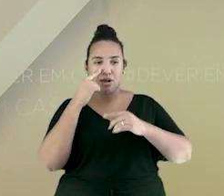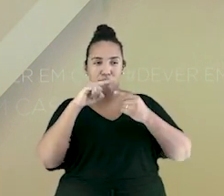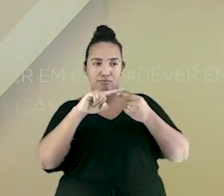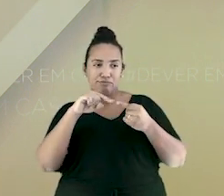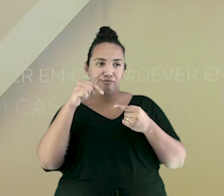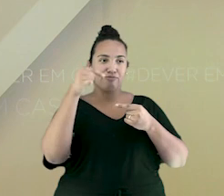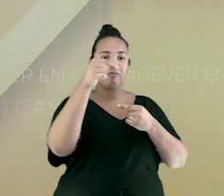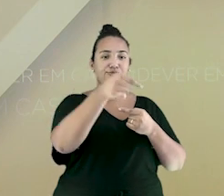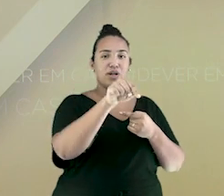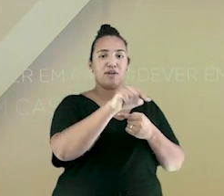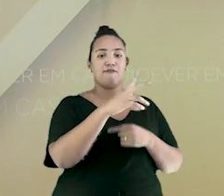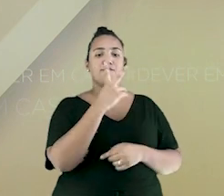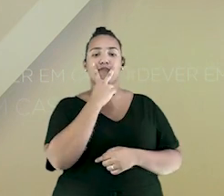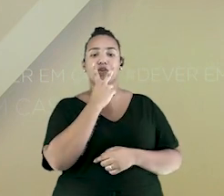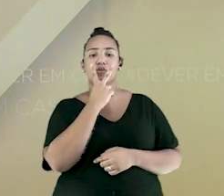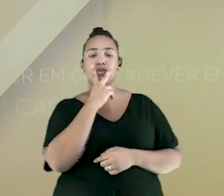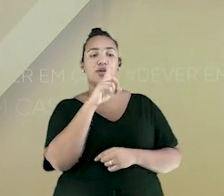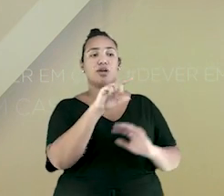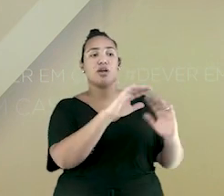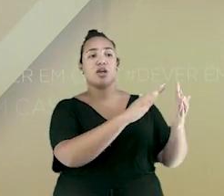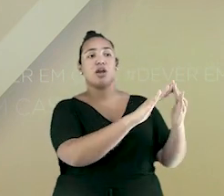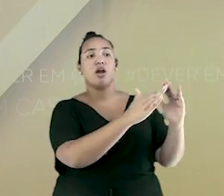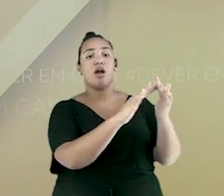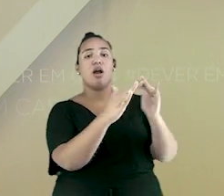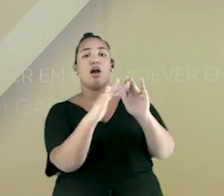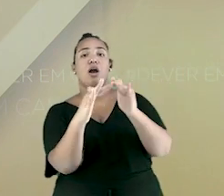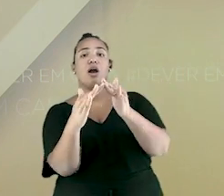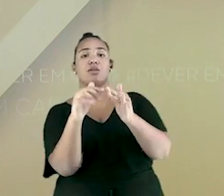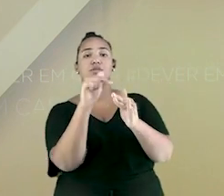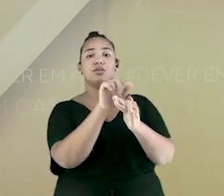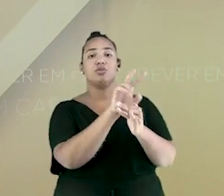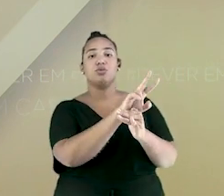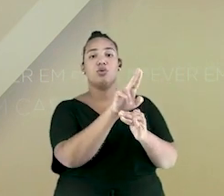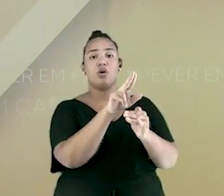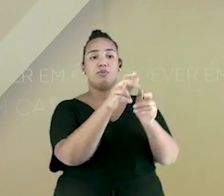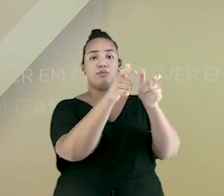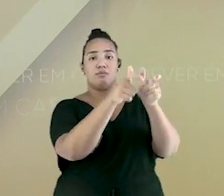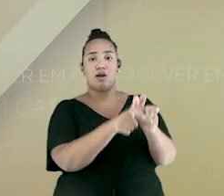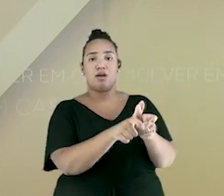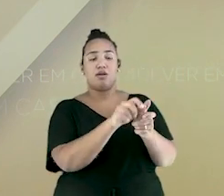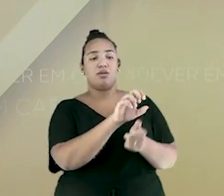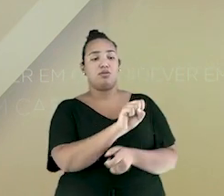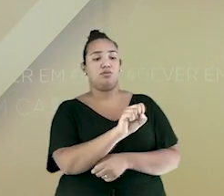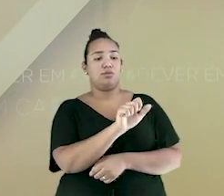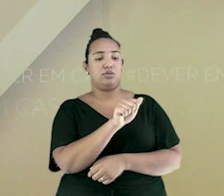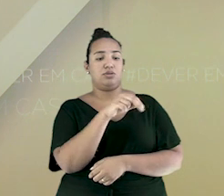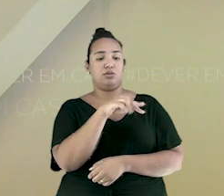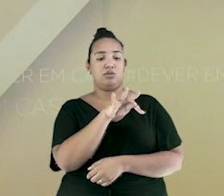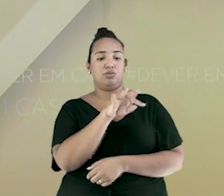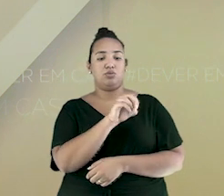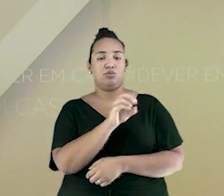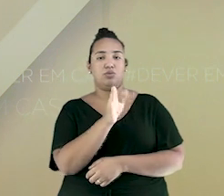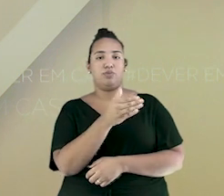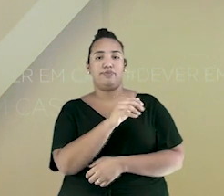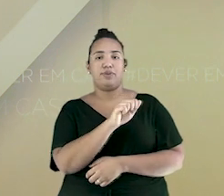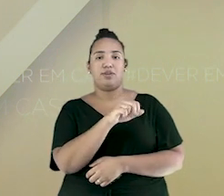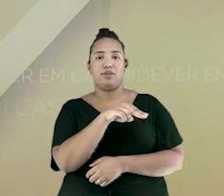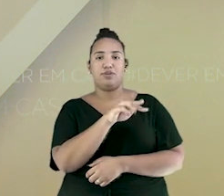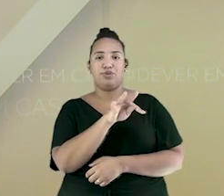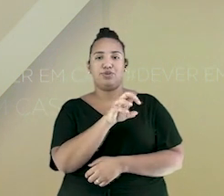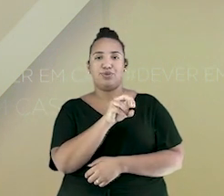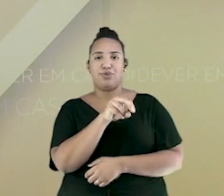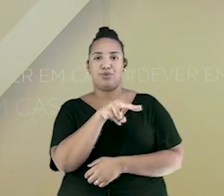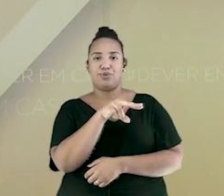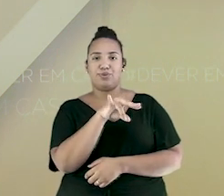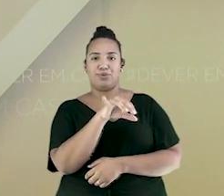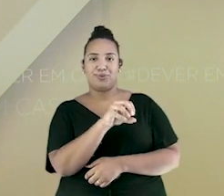Vitória. Essas casas que estão aqui estão na região da Grande Santo Antônio e São Pedro. Então, o limite